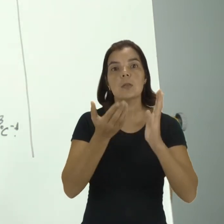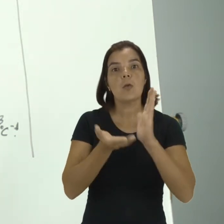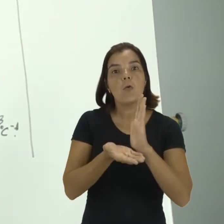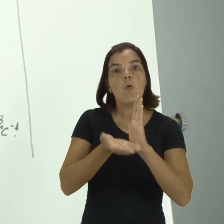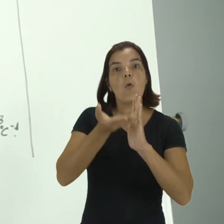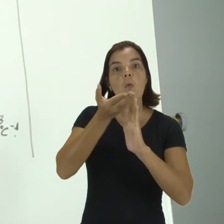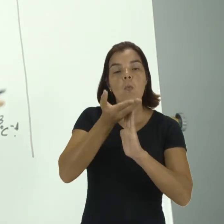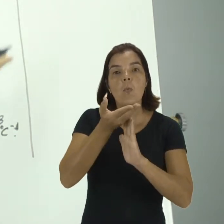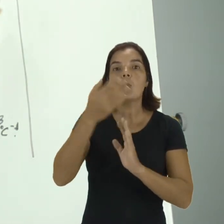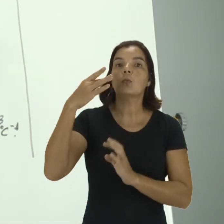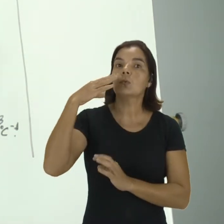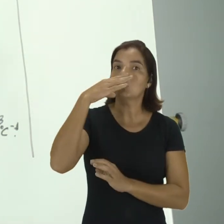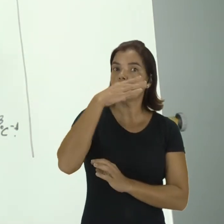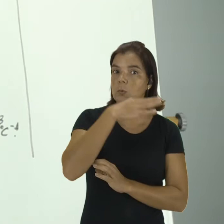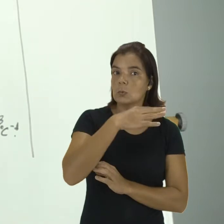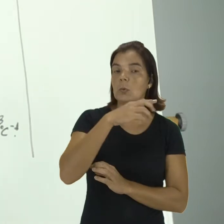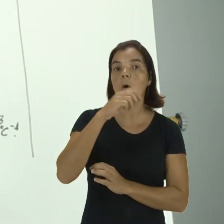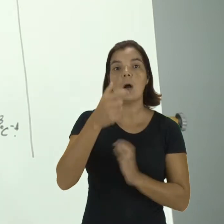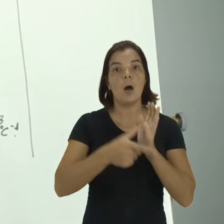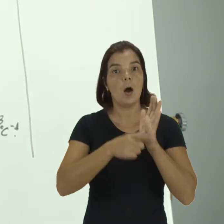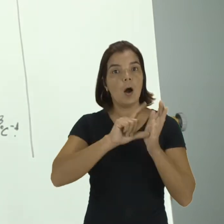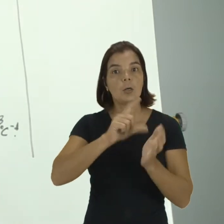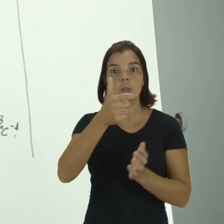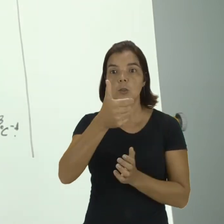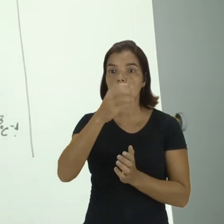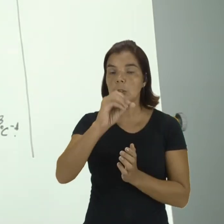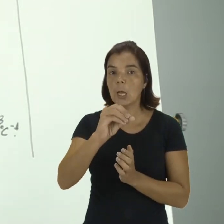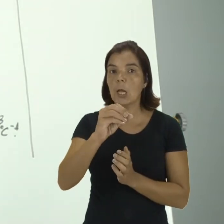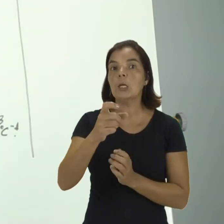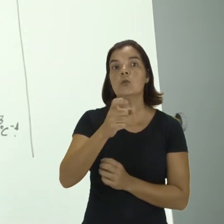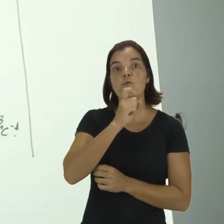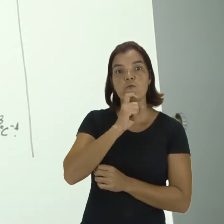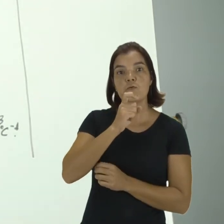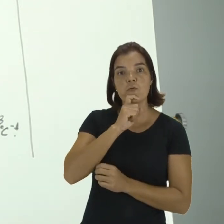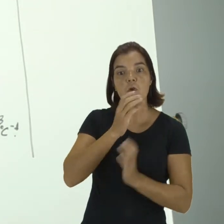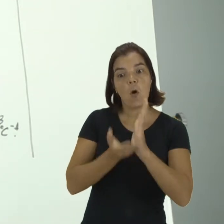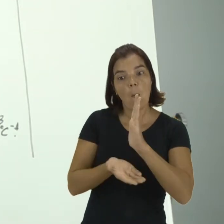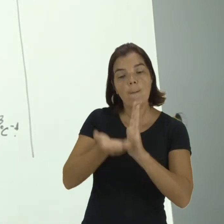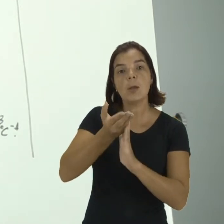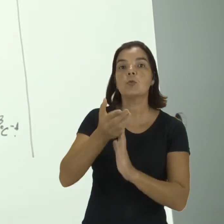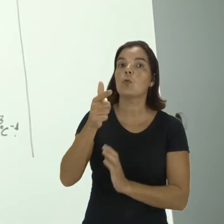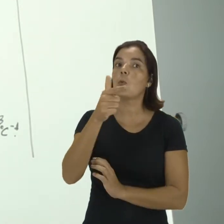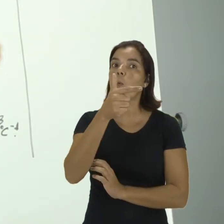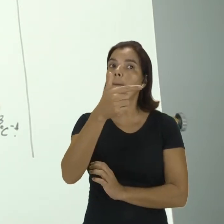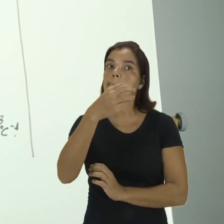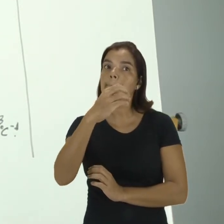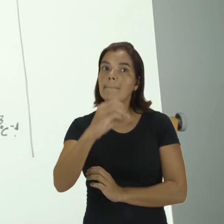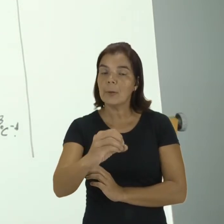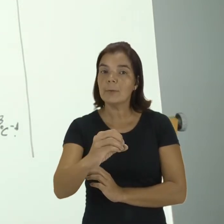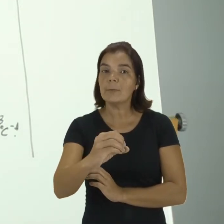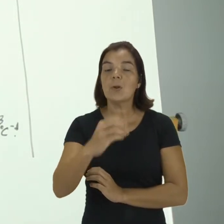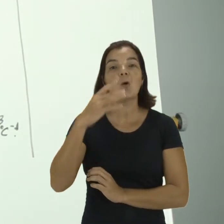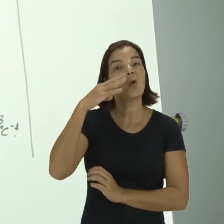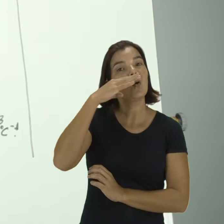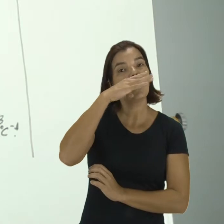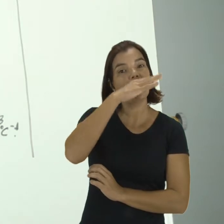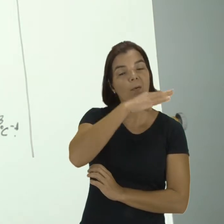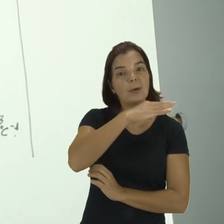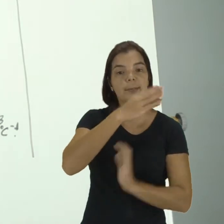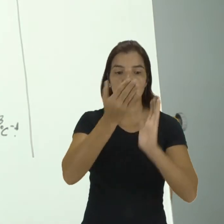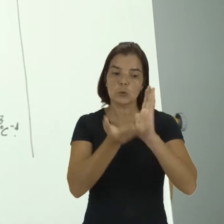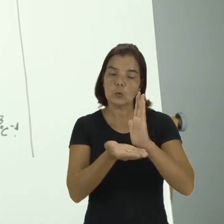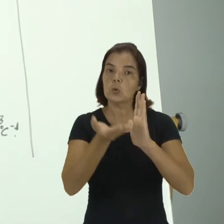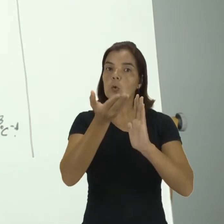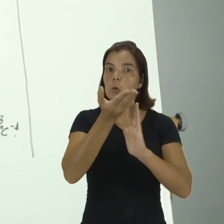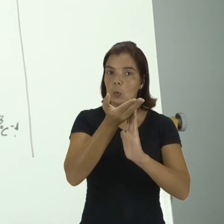da temperatura. Antes era 10 graus Celsius e aumentou para 20. Como houve esse aquecimento, houve essa